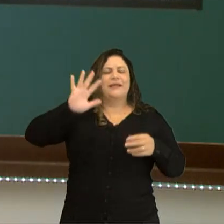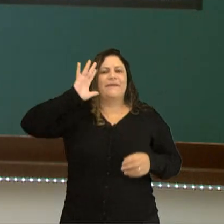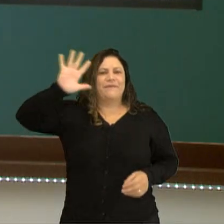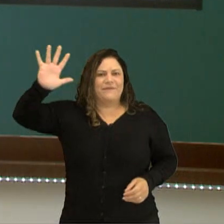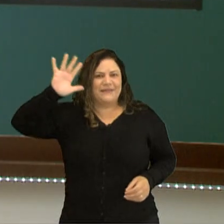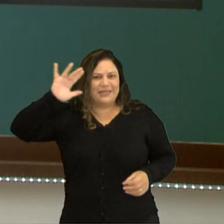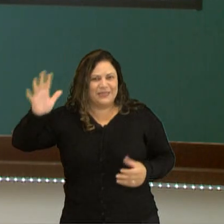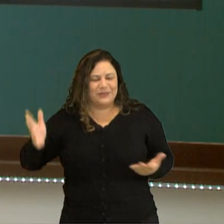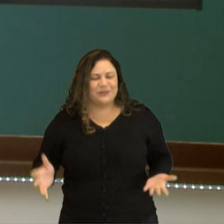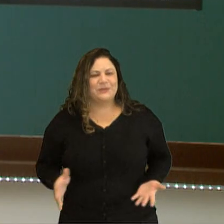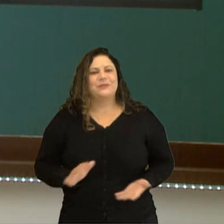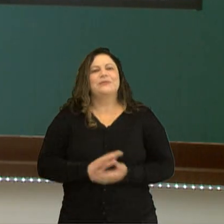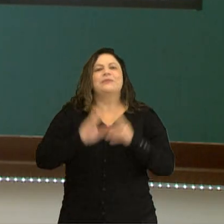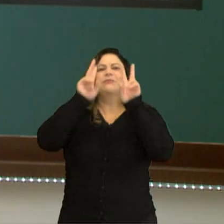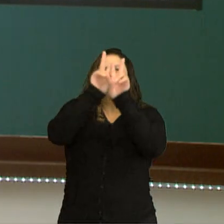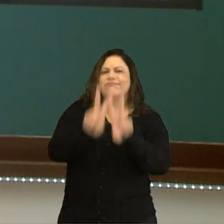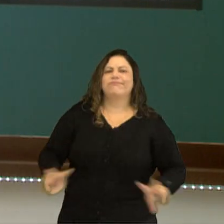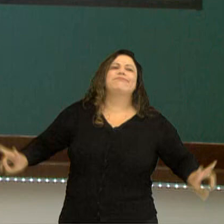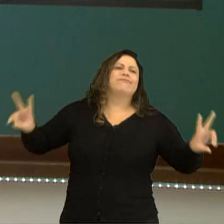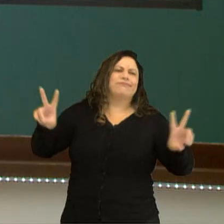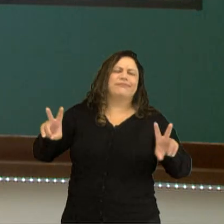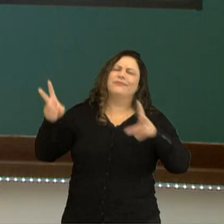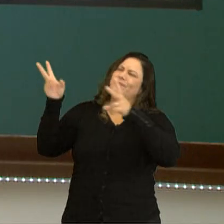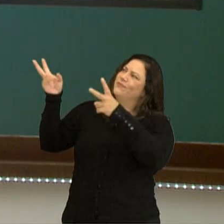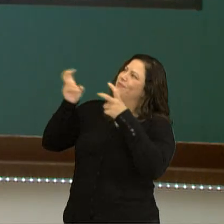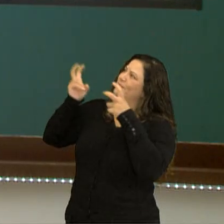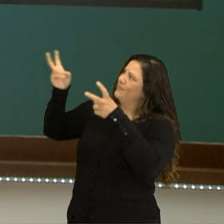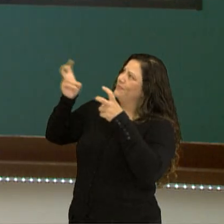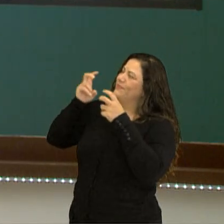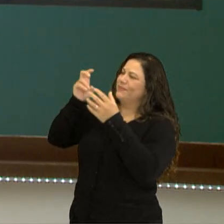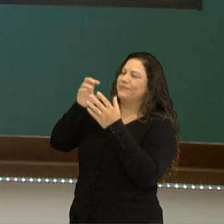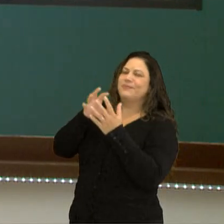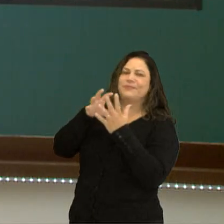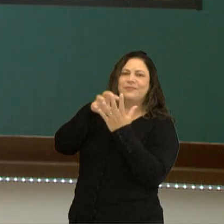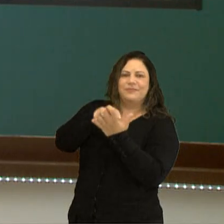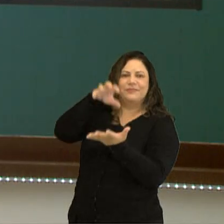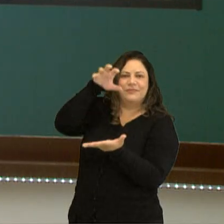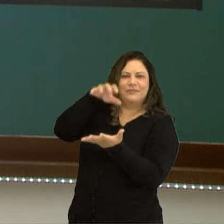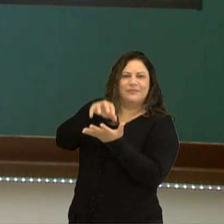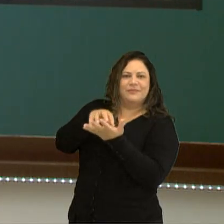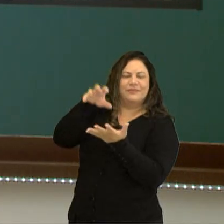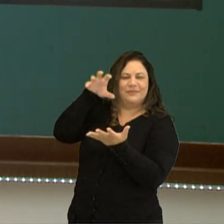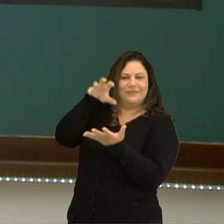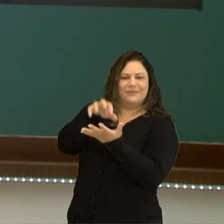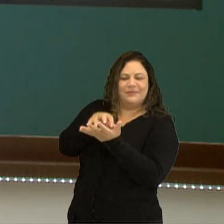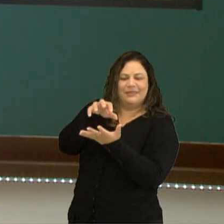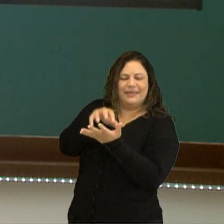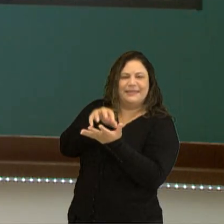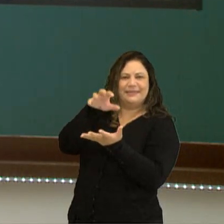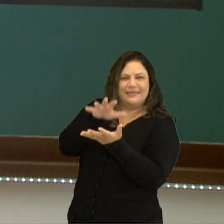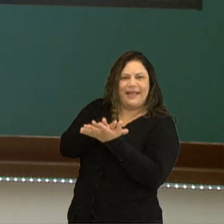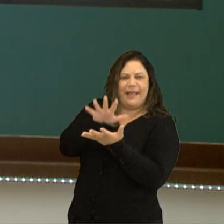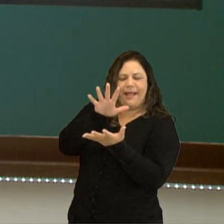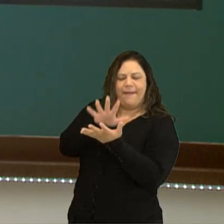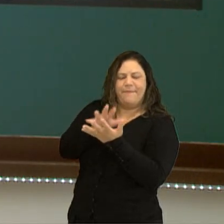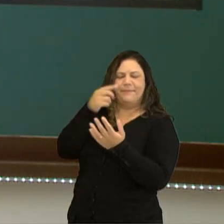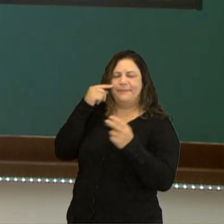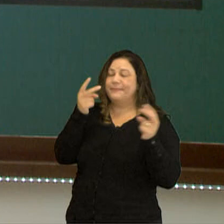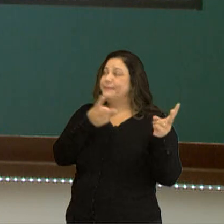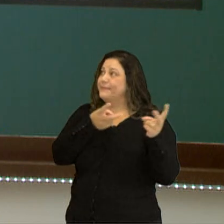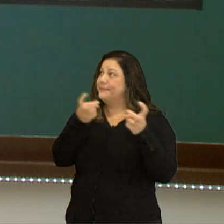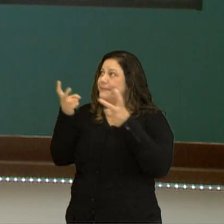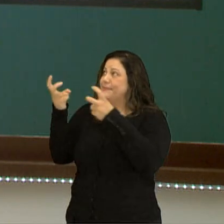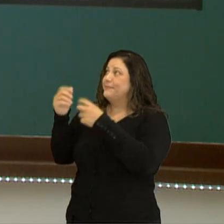Você olha, né, e dá a impressão de que ela está fora do papel, dá essa impressão